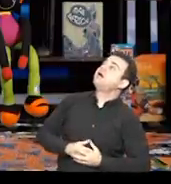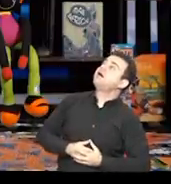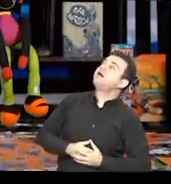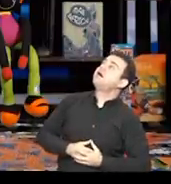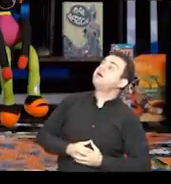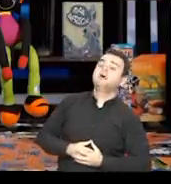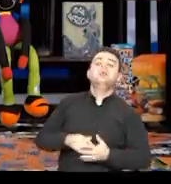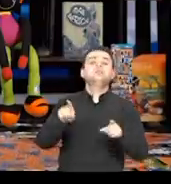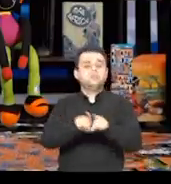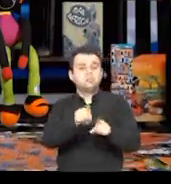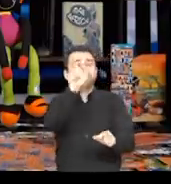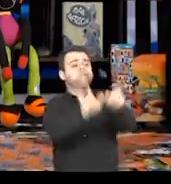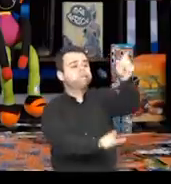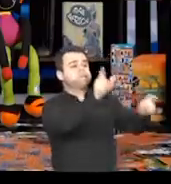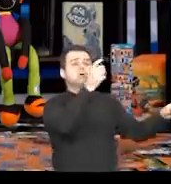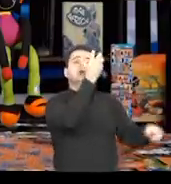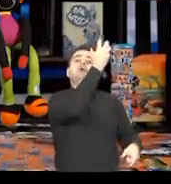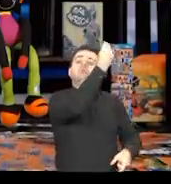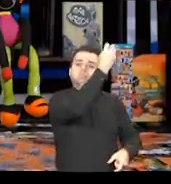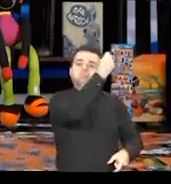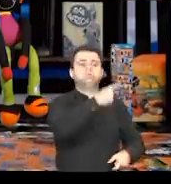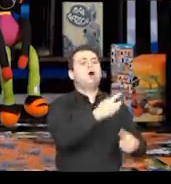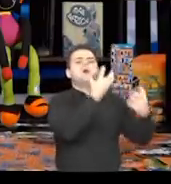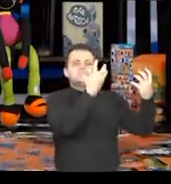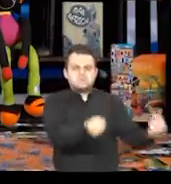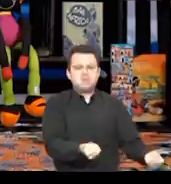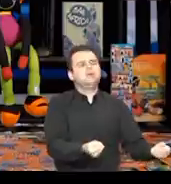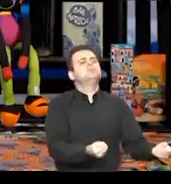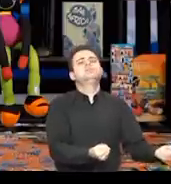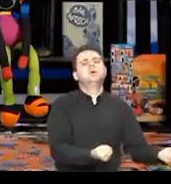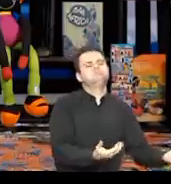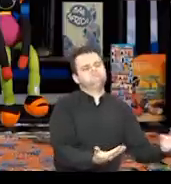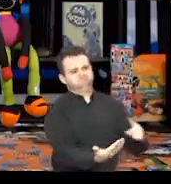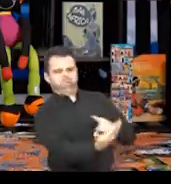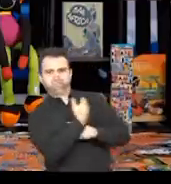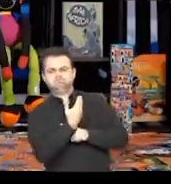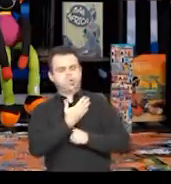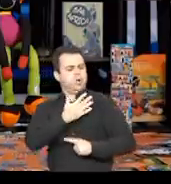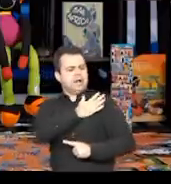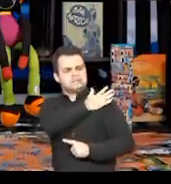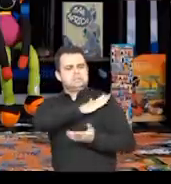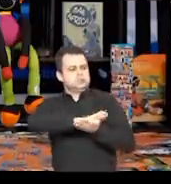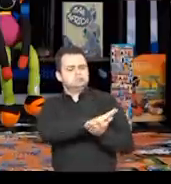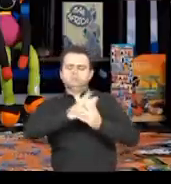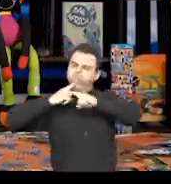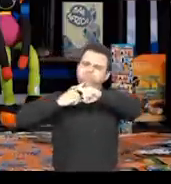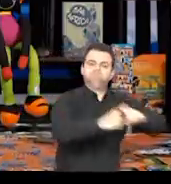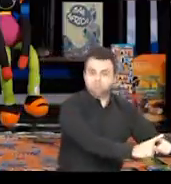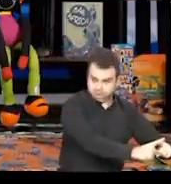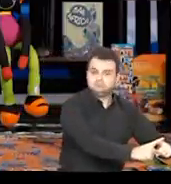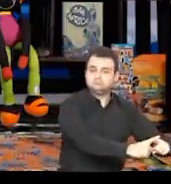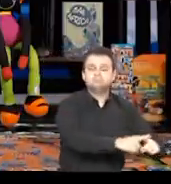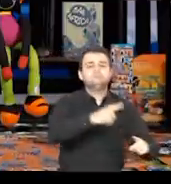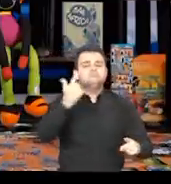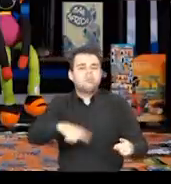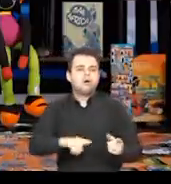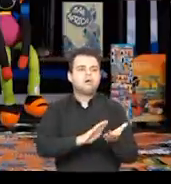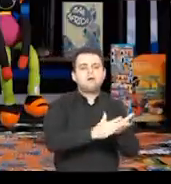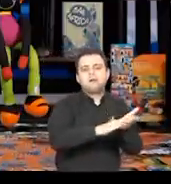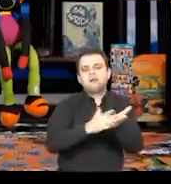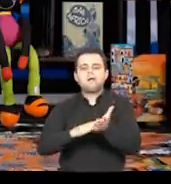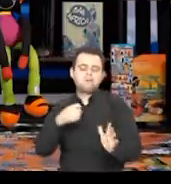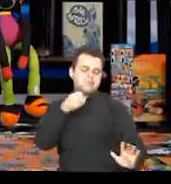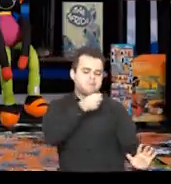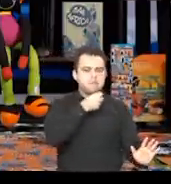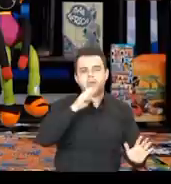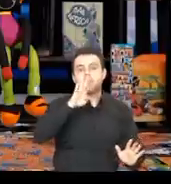são os brancos que são solidários na luta contra o racismo. Magia negra é o rap, o samba, o blues,